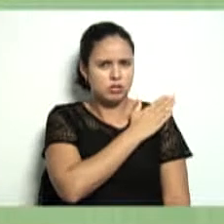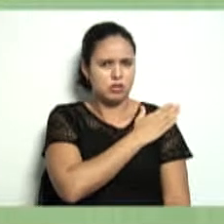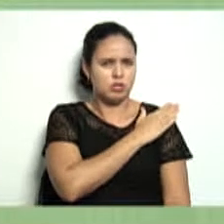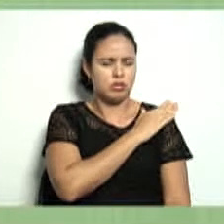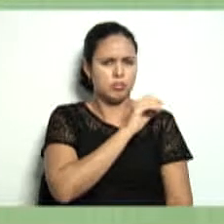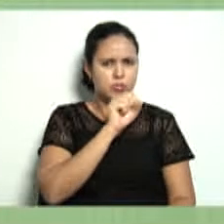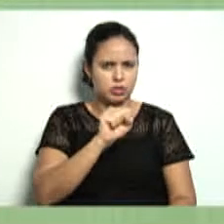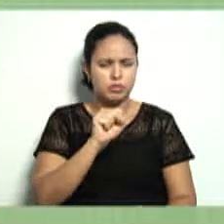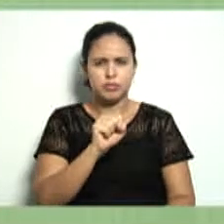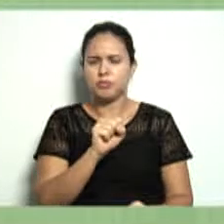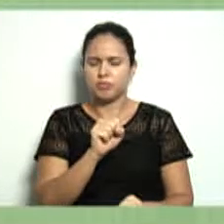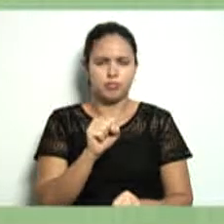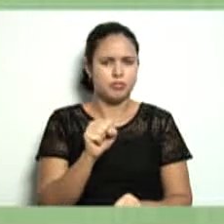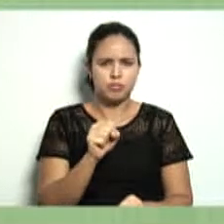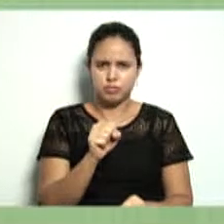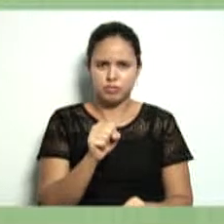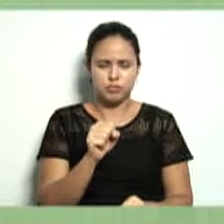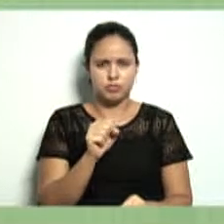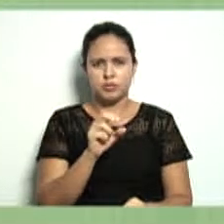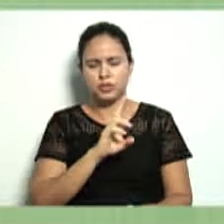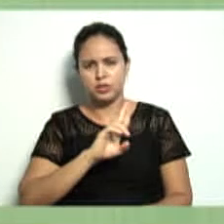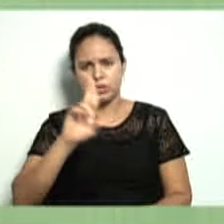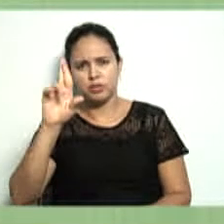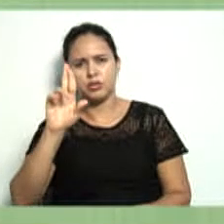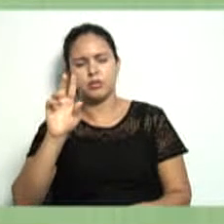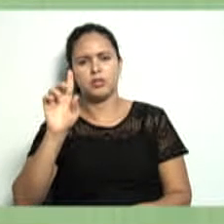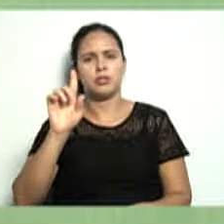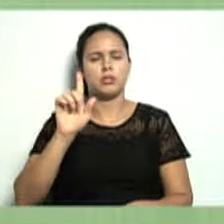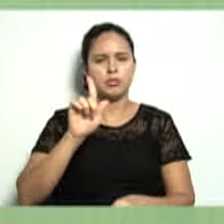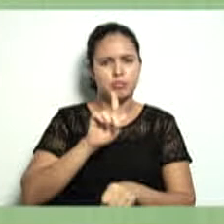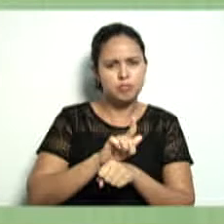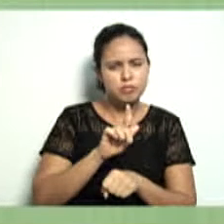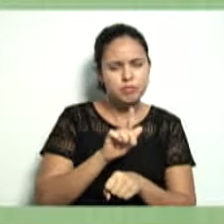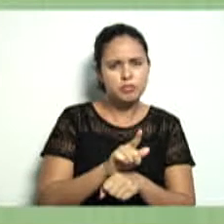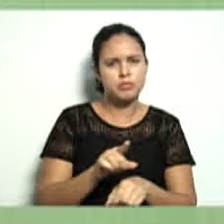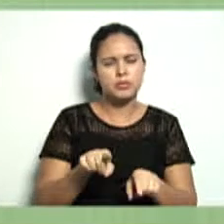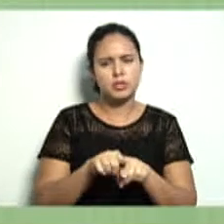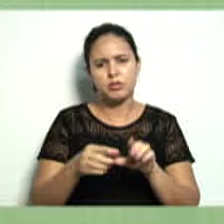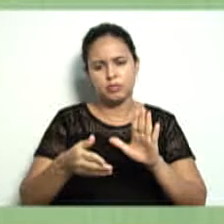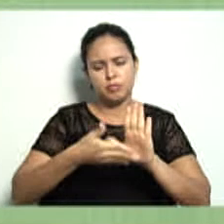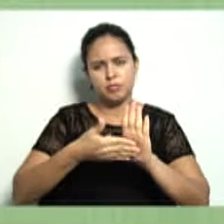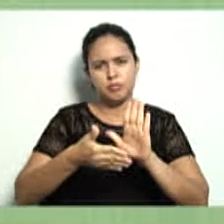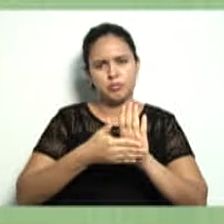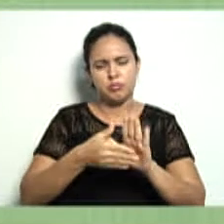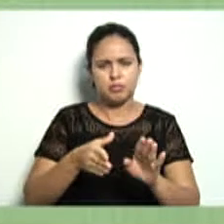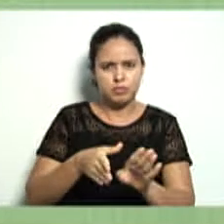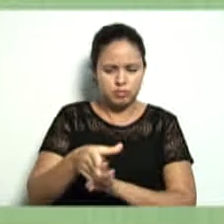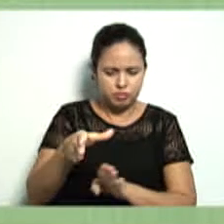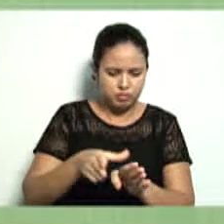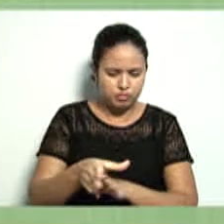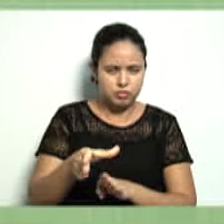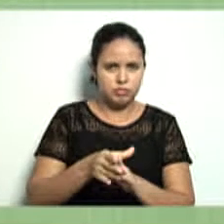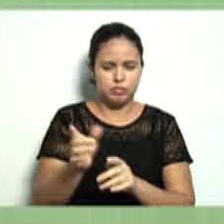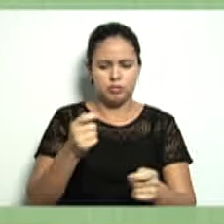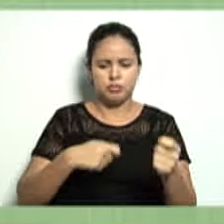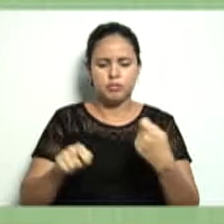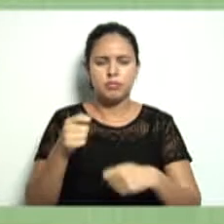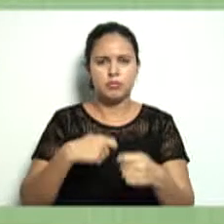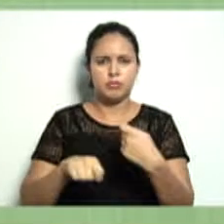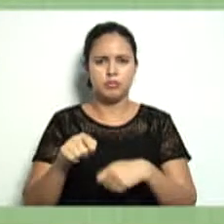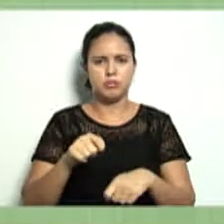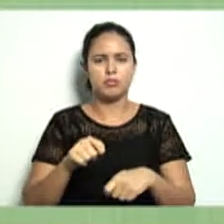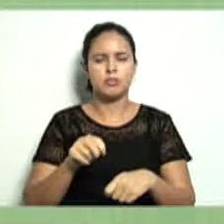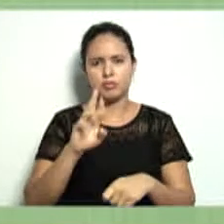de Administração e a diretoria executiva da cooperativa e os papéis do Conselho de Administração e da